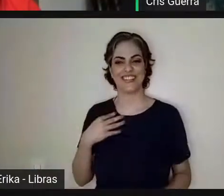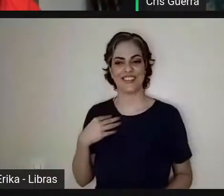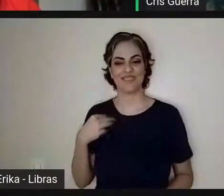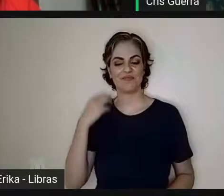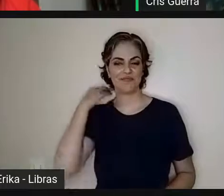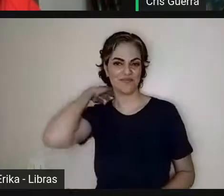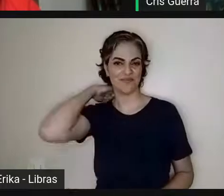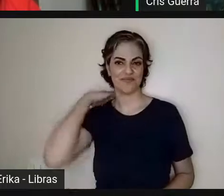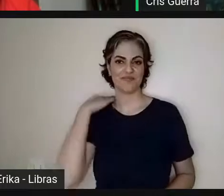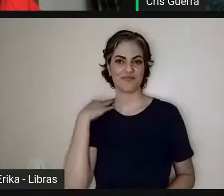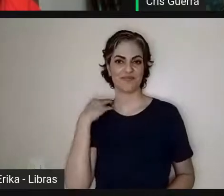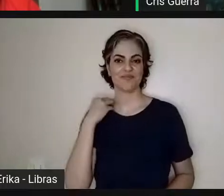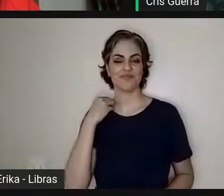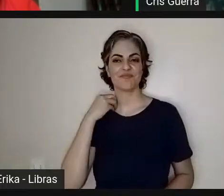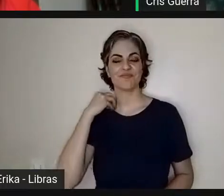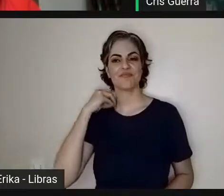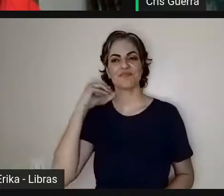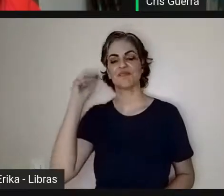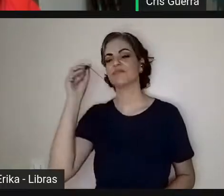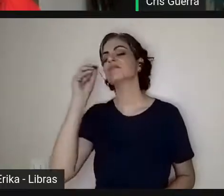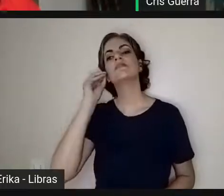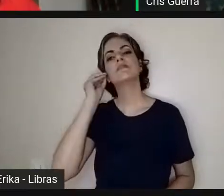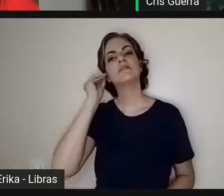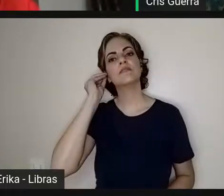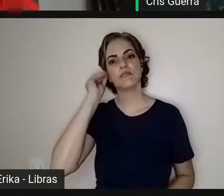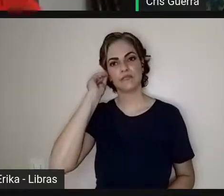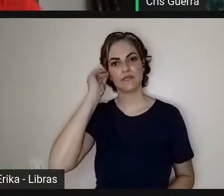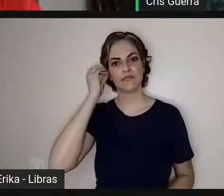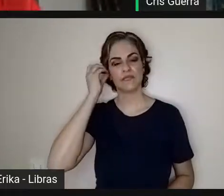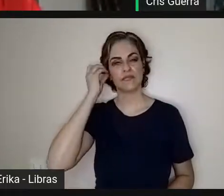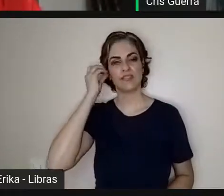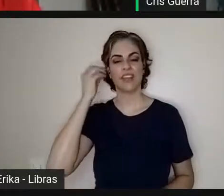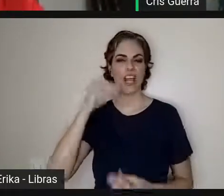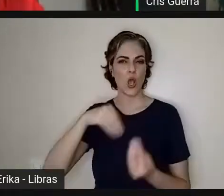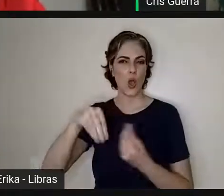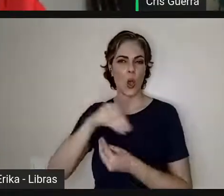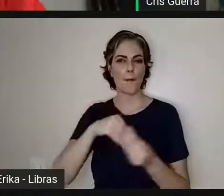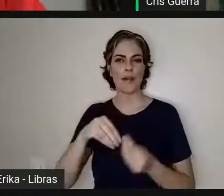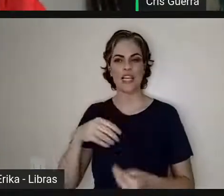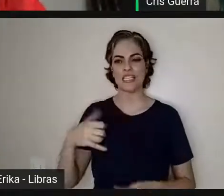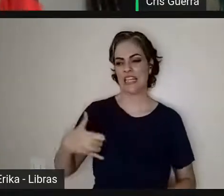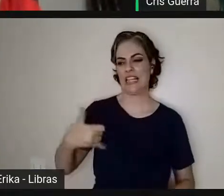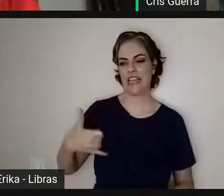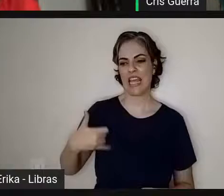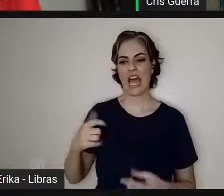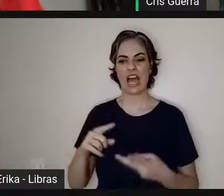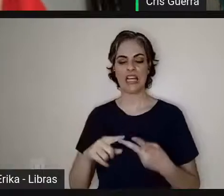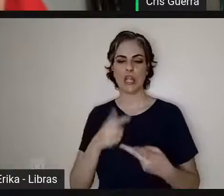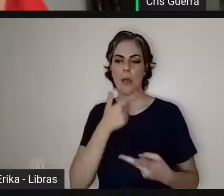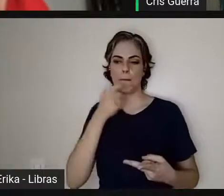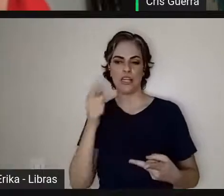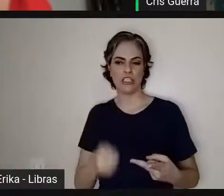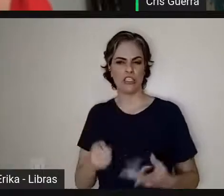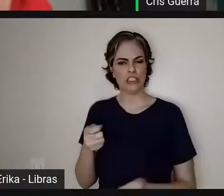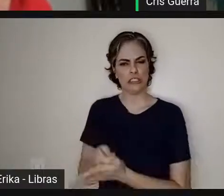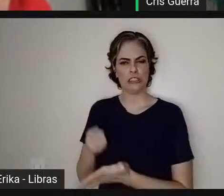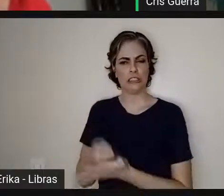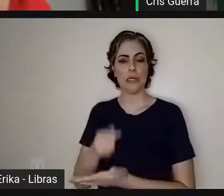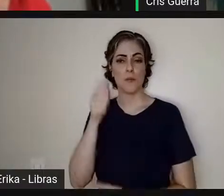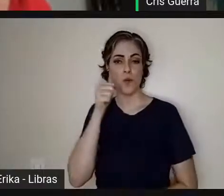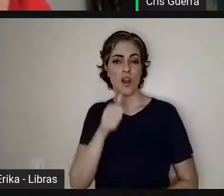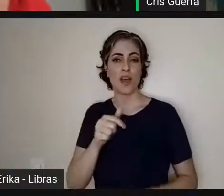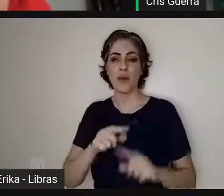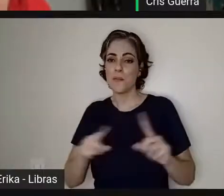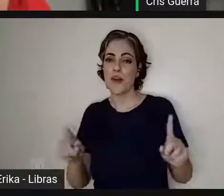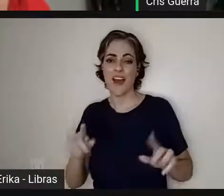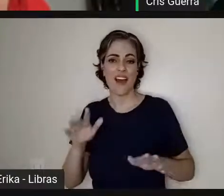da mulher, né, que é uma mistura de etarismo com machismo, que esses dois preconceitos eles se sobrepõem, só depende de nós. Quer dizer,